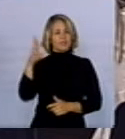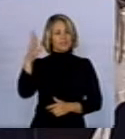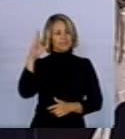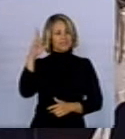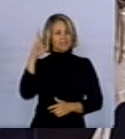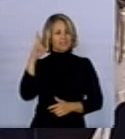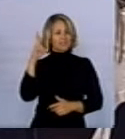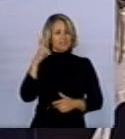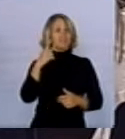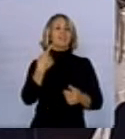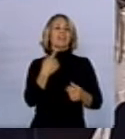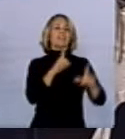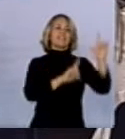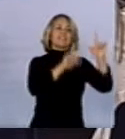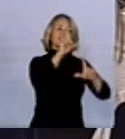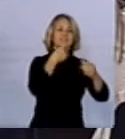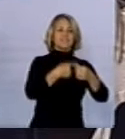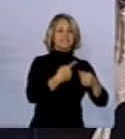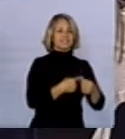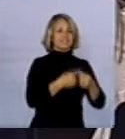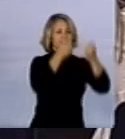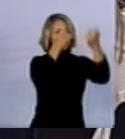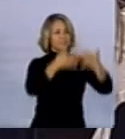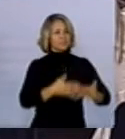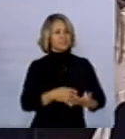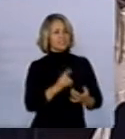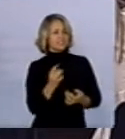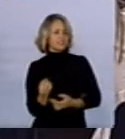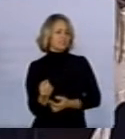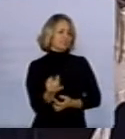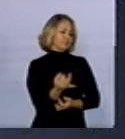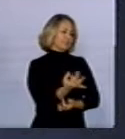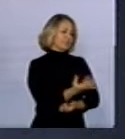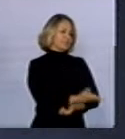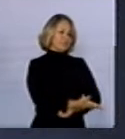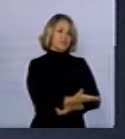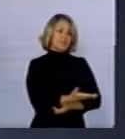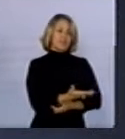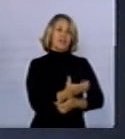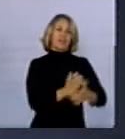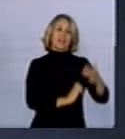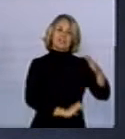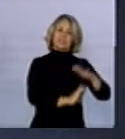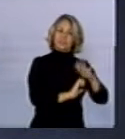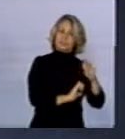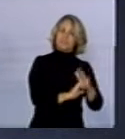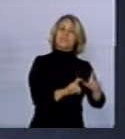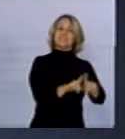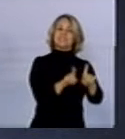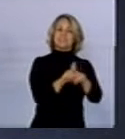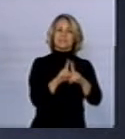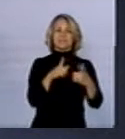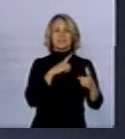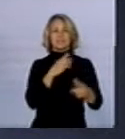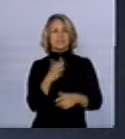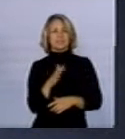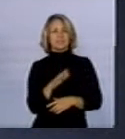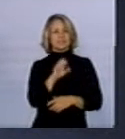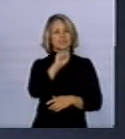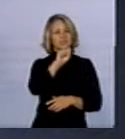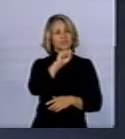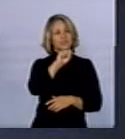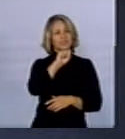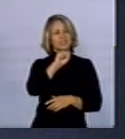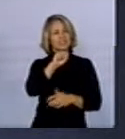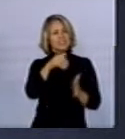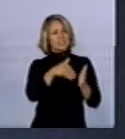Cidade, de dizer que se trata de centenas de operadoras em centenas de localidades que têm cerca de 800